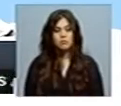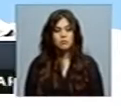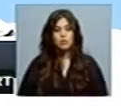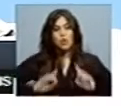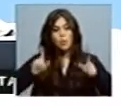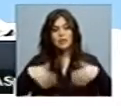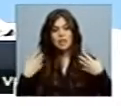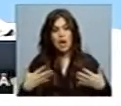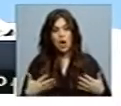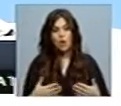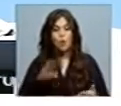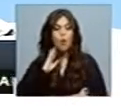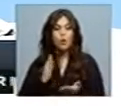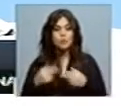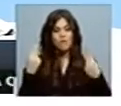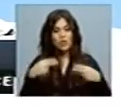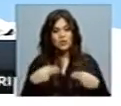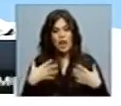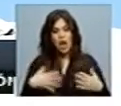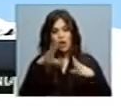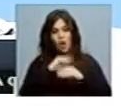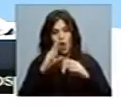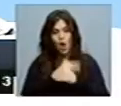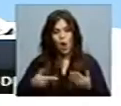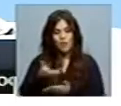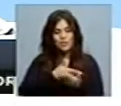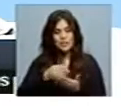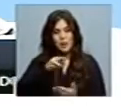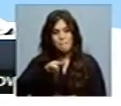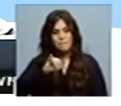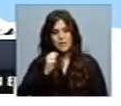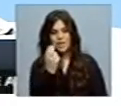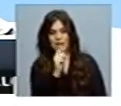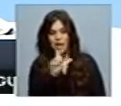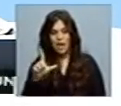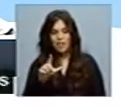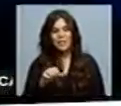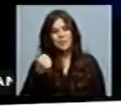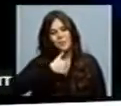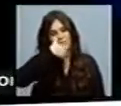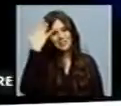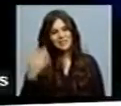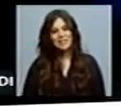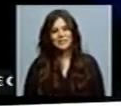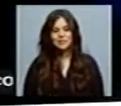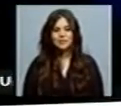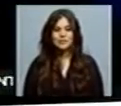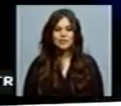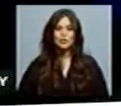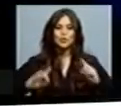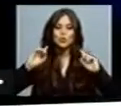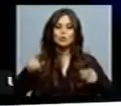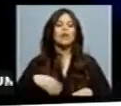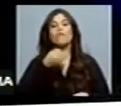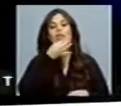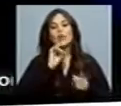Começa agora a última fronteira. Vamos conversar com o Miguel Gonçalves. Miguel, bom dia. Hoje, começando por